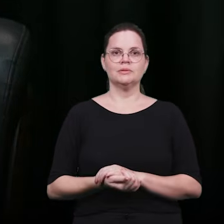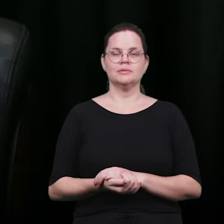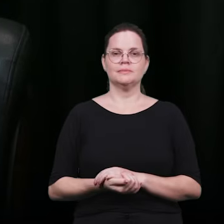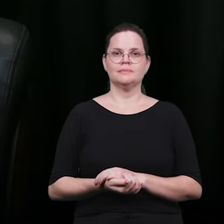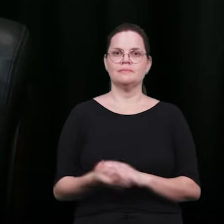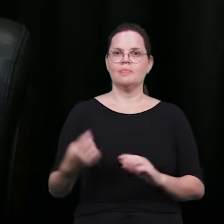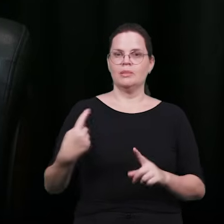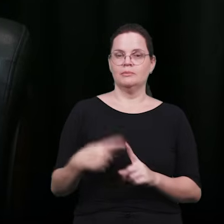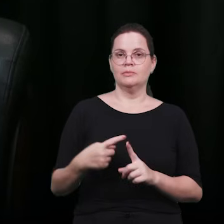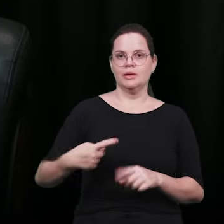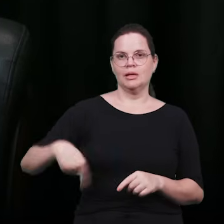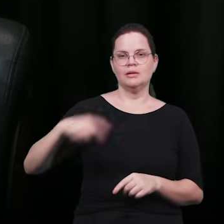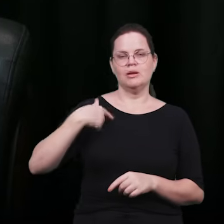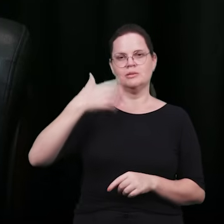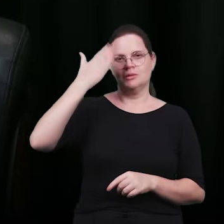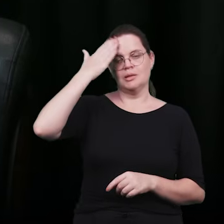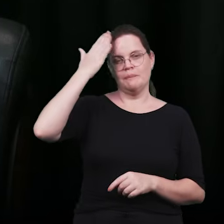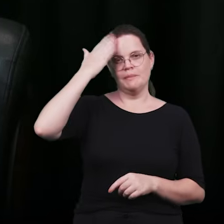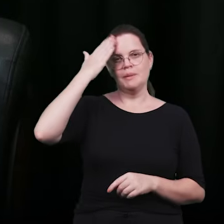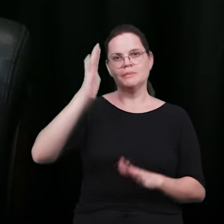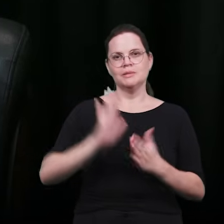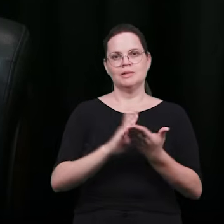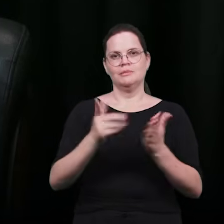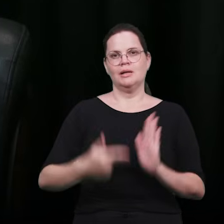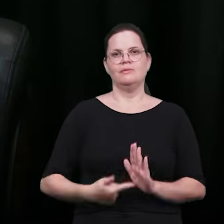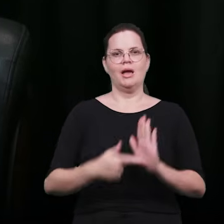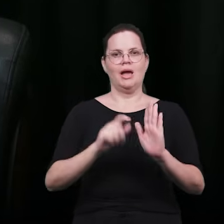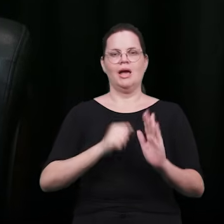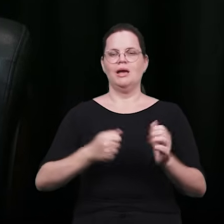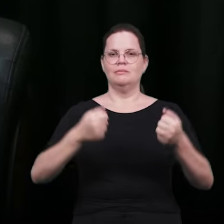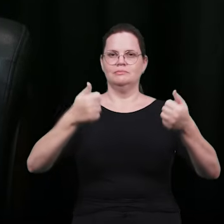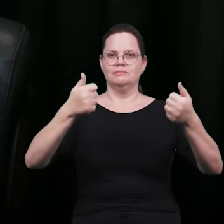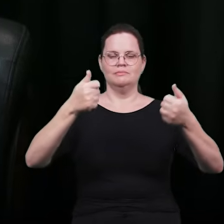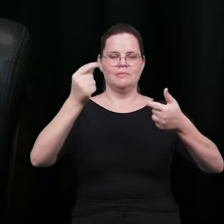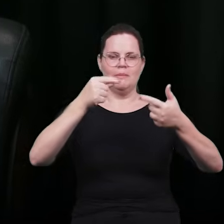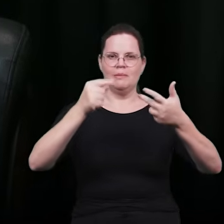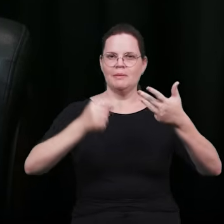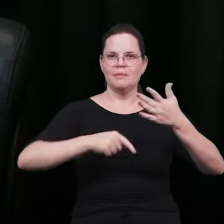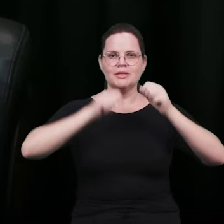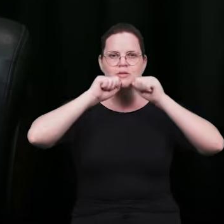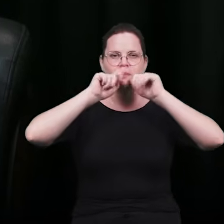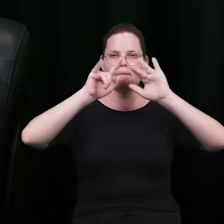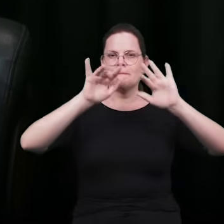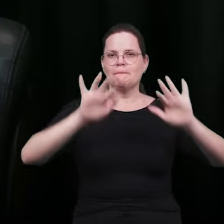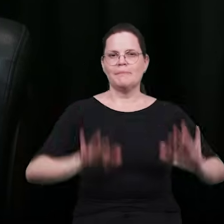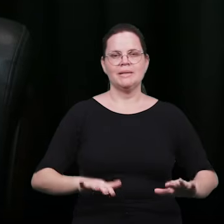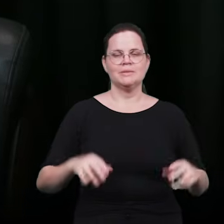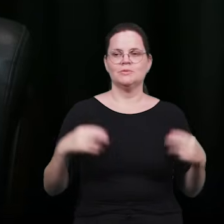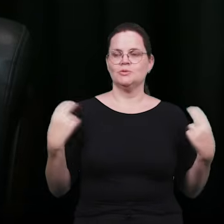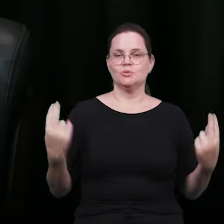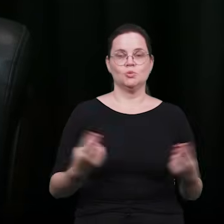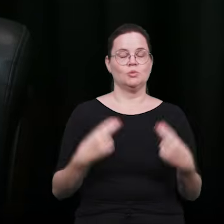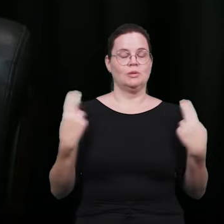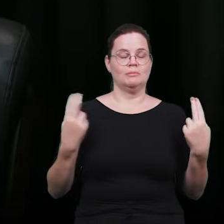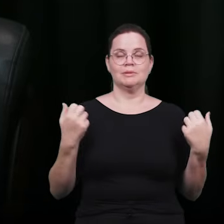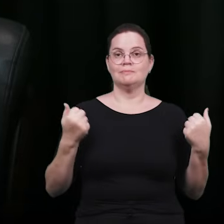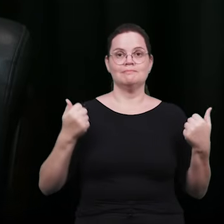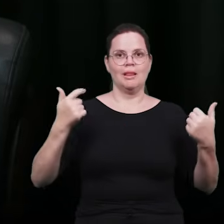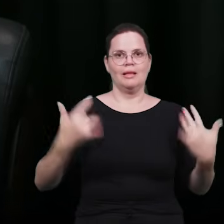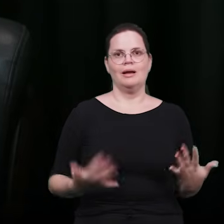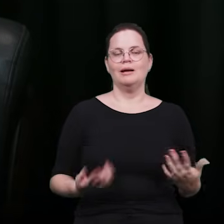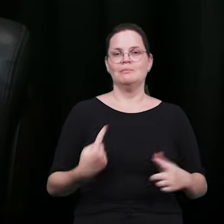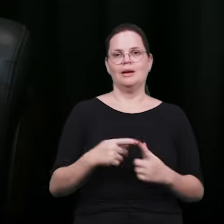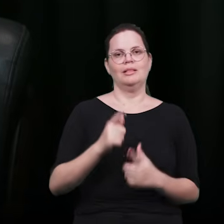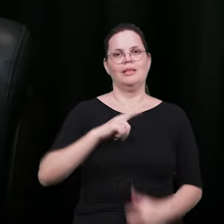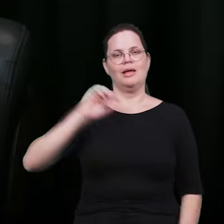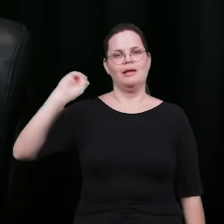porque sabemos que a palavra de Deus é um manancial inesgotável de revelações, onde